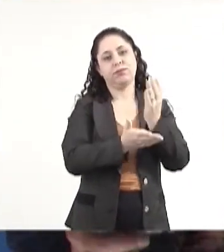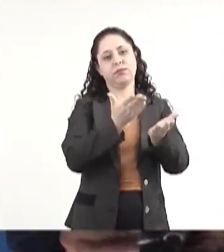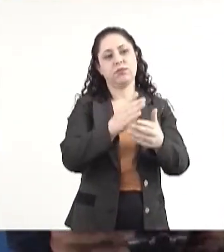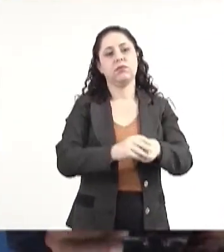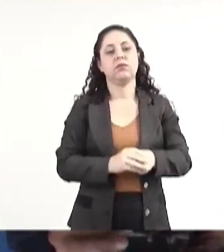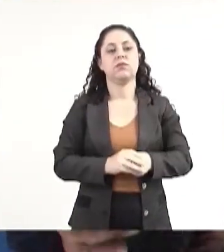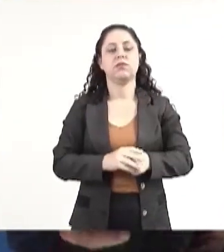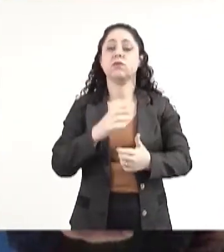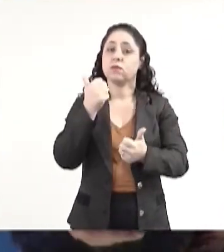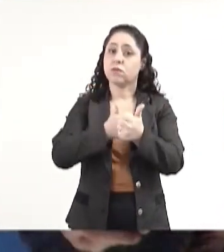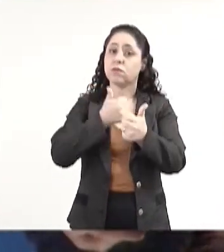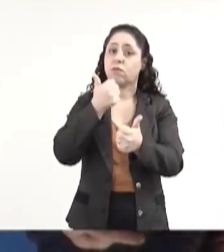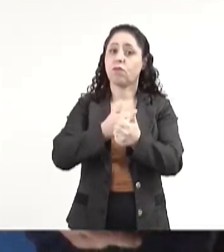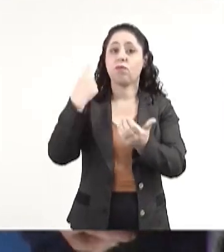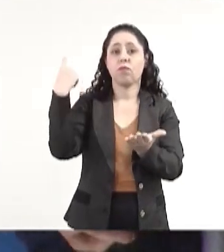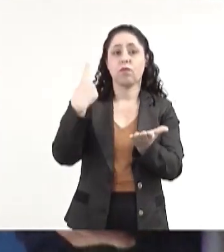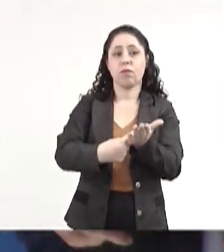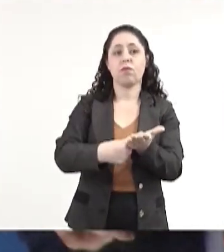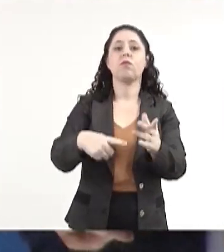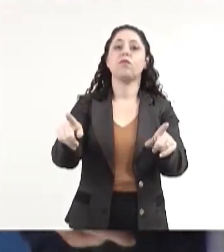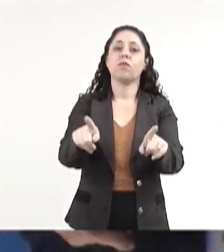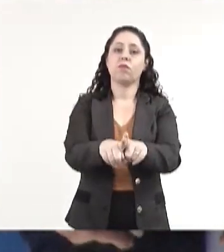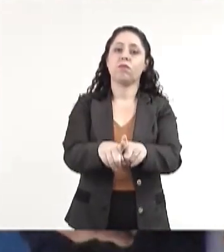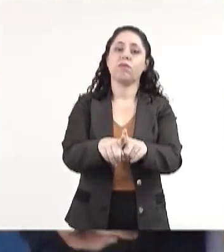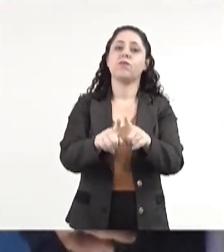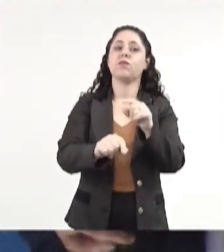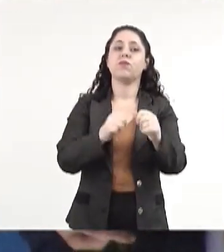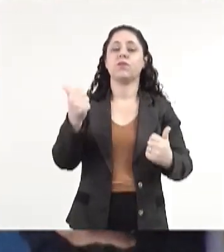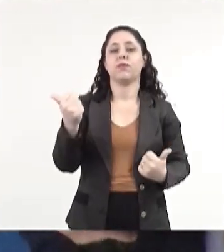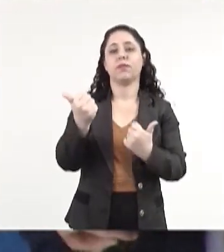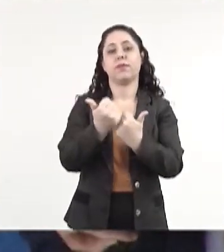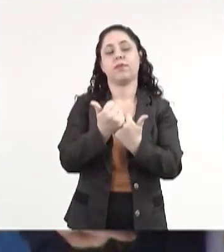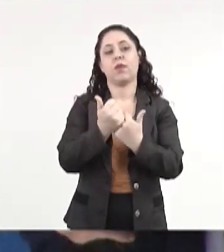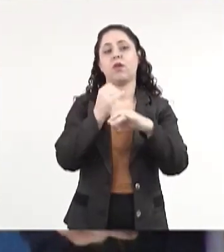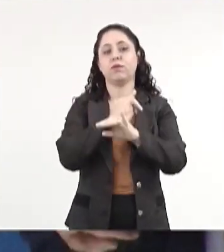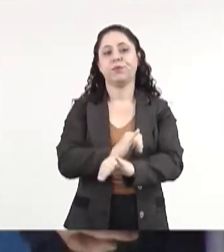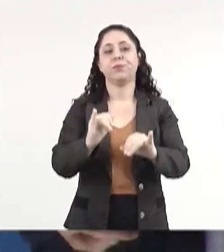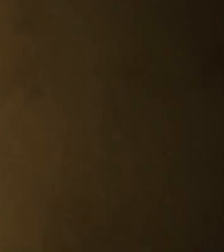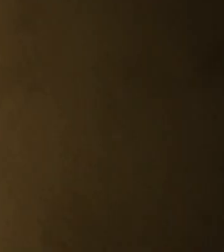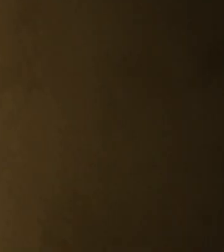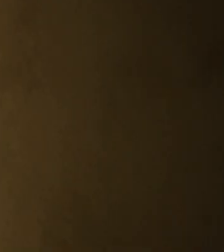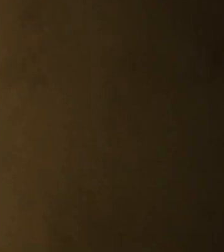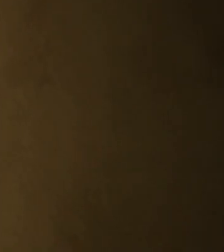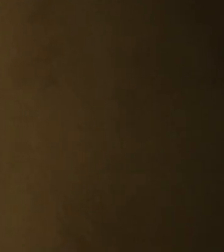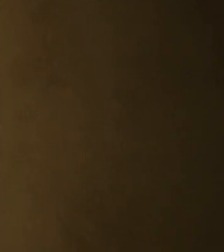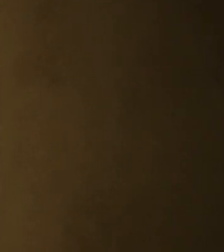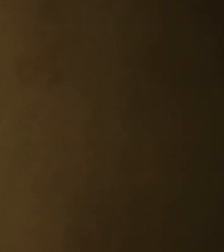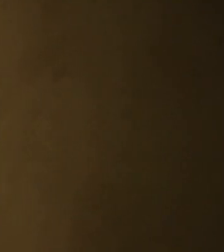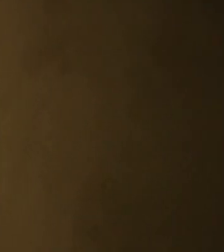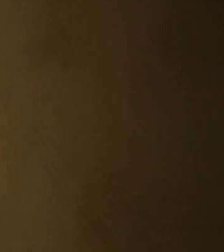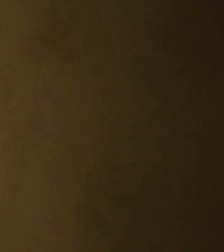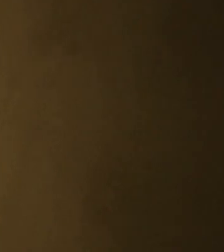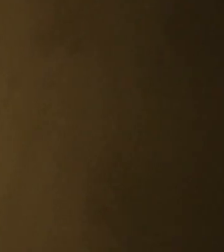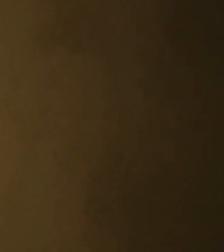Dessa forma, reforçamos nosso compromisso em apoiar essas campanhas.